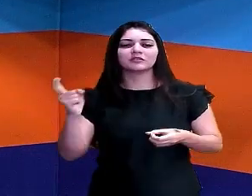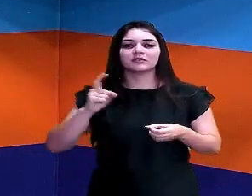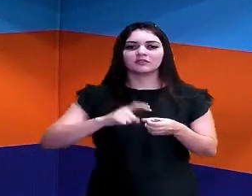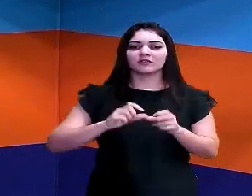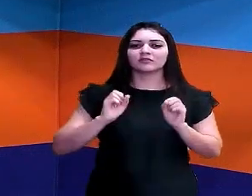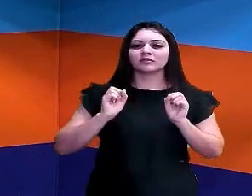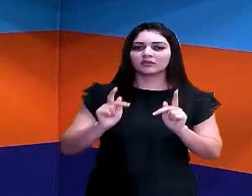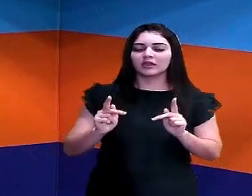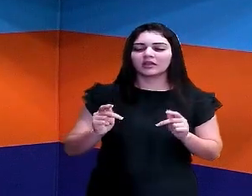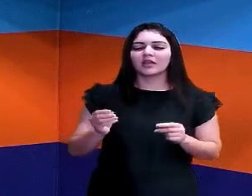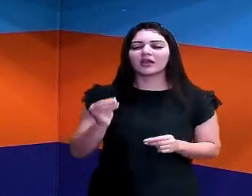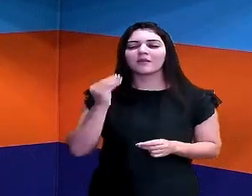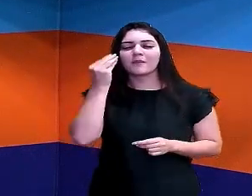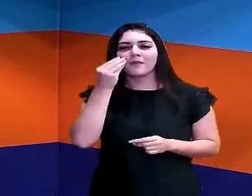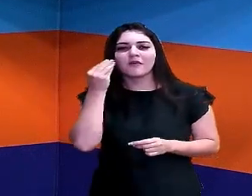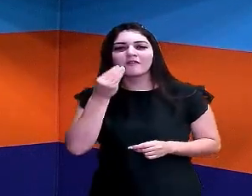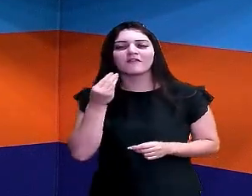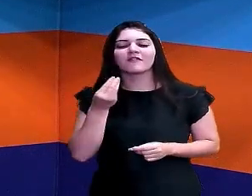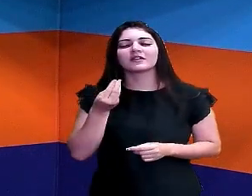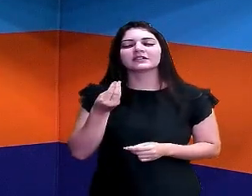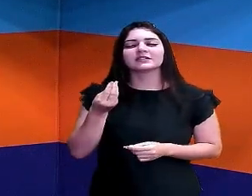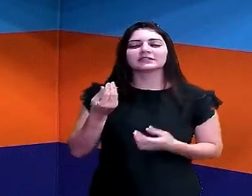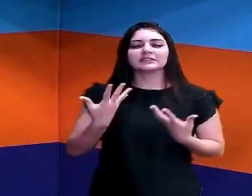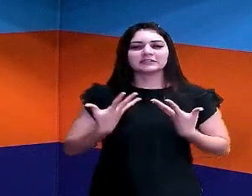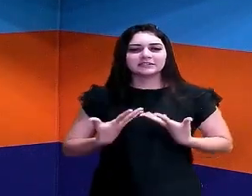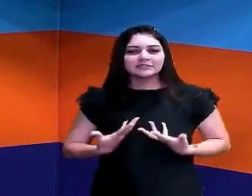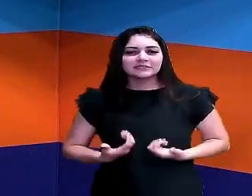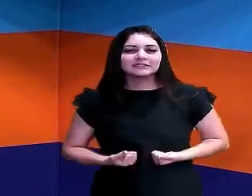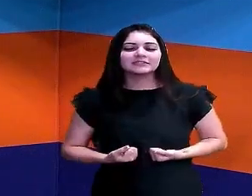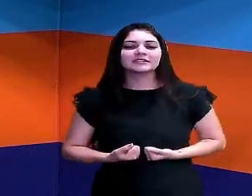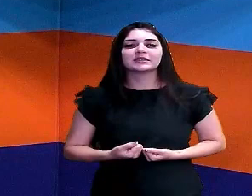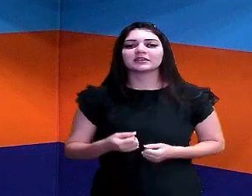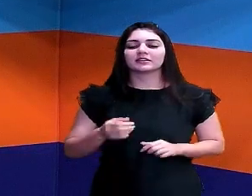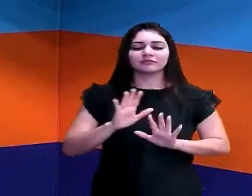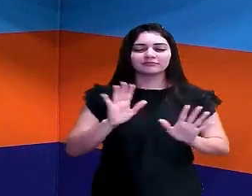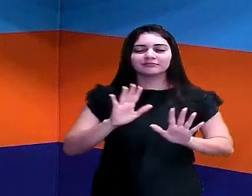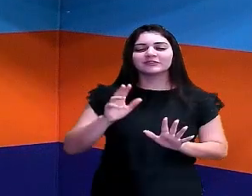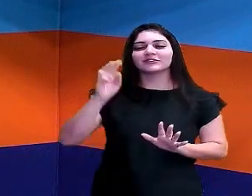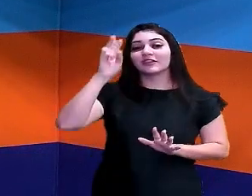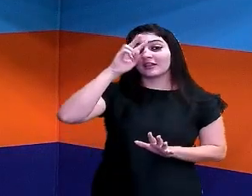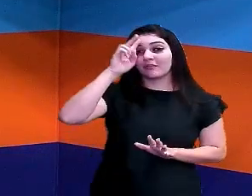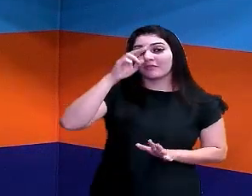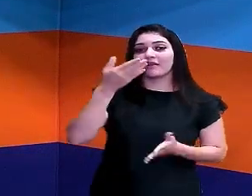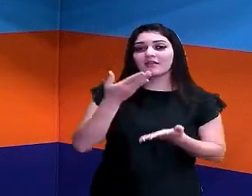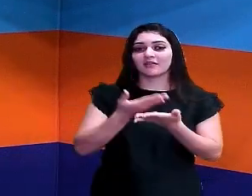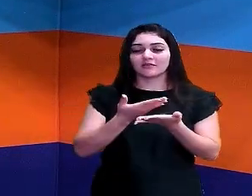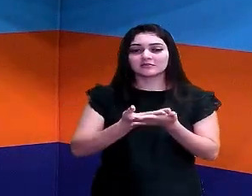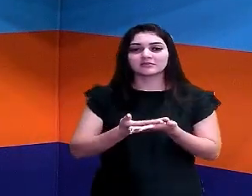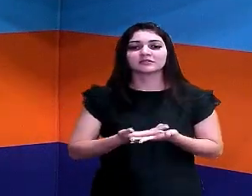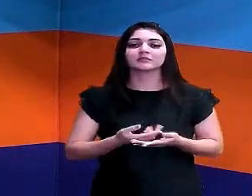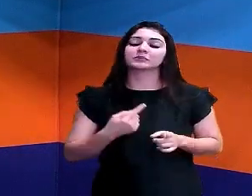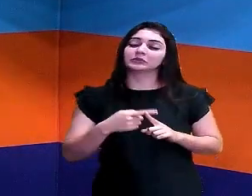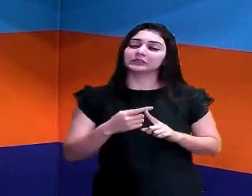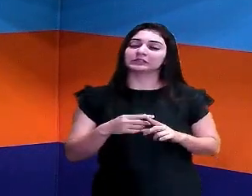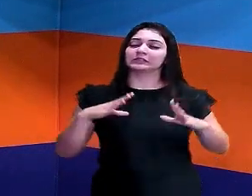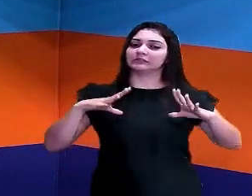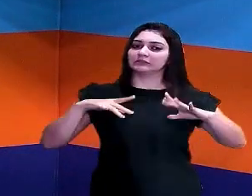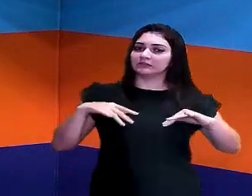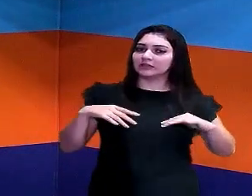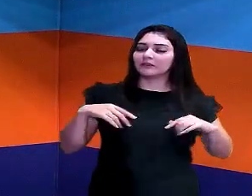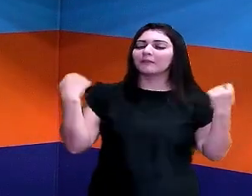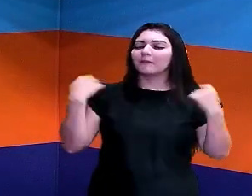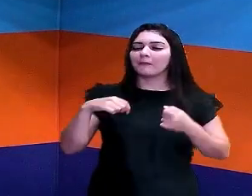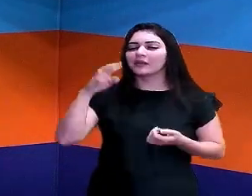tá? Aproveita para descansar a mente, mas não deixe de relembrar os assuntos, não é porque estamos de férias que vamos deixar de